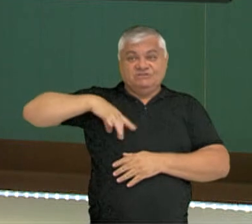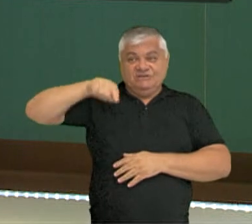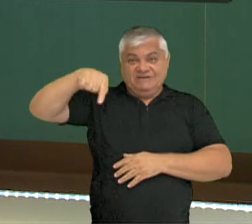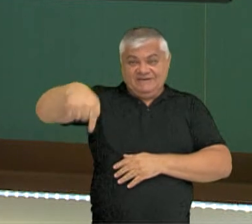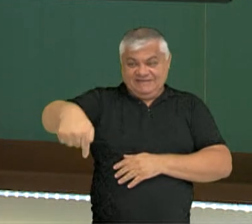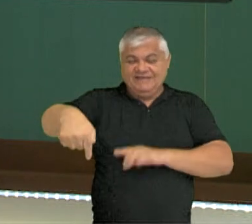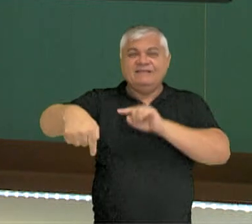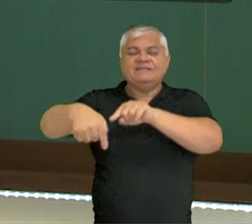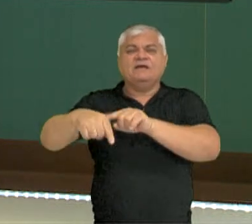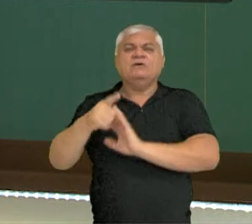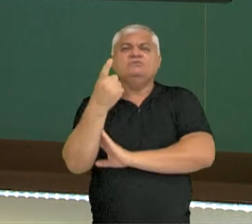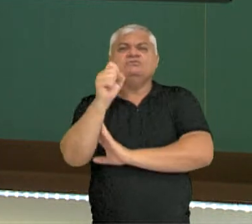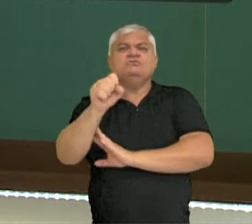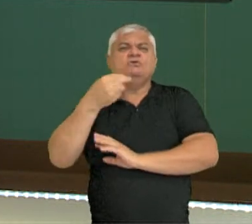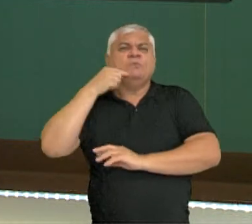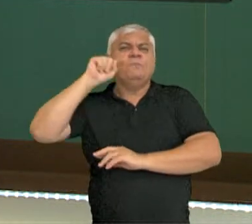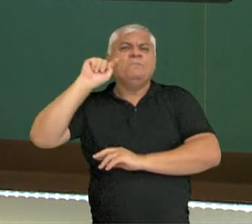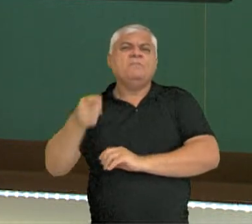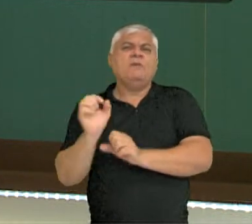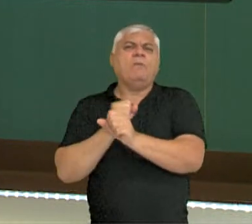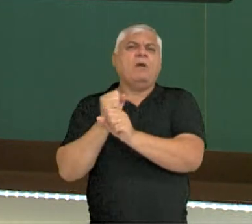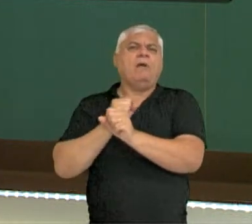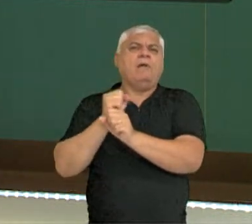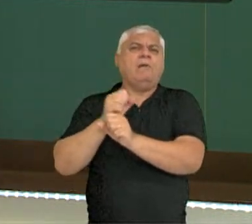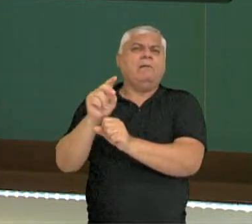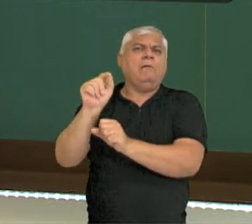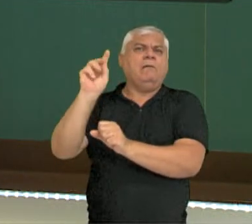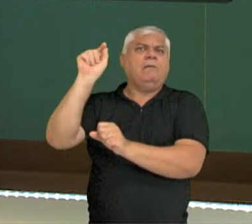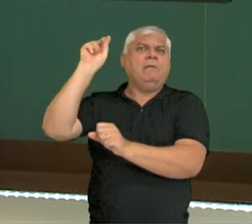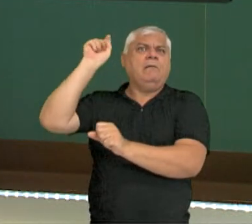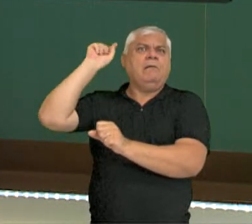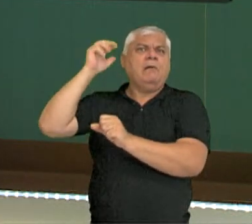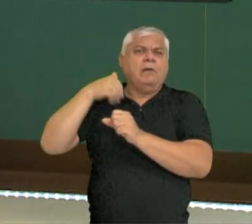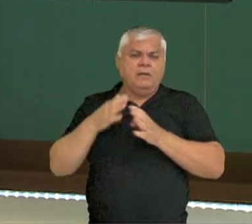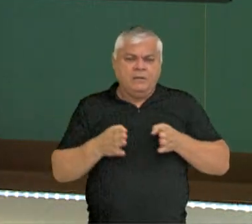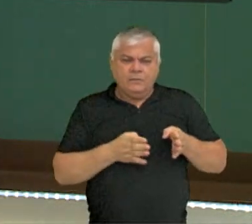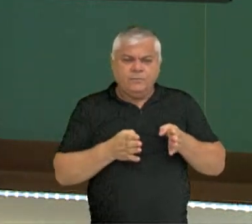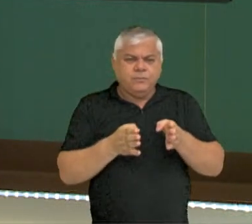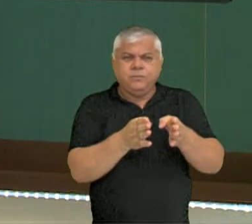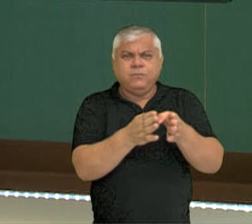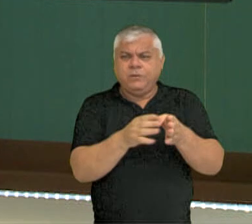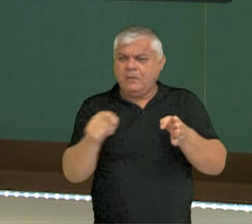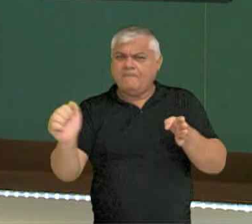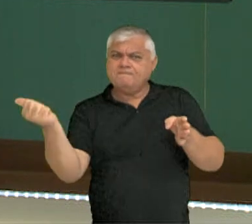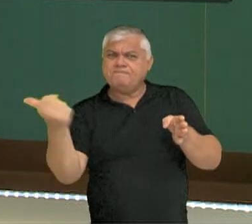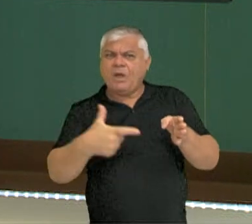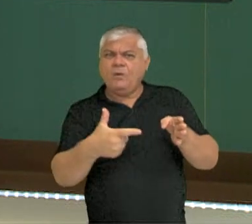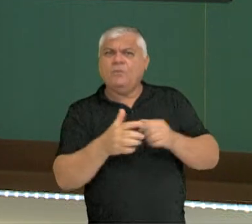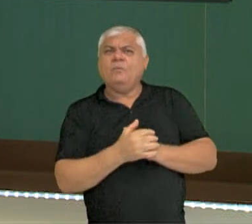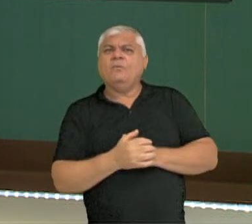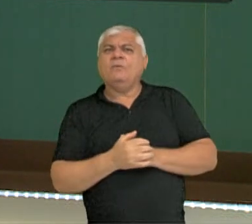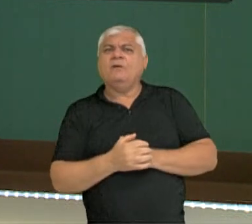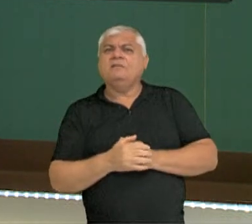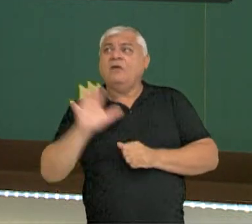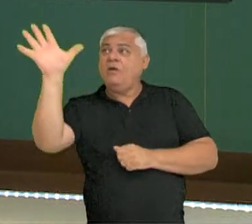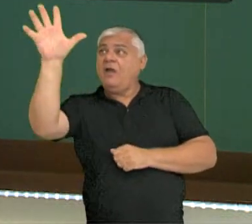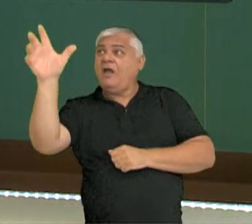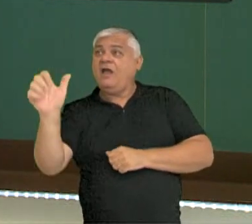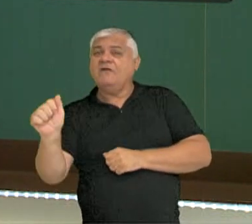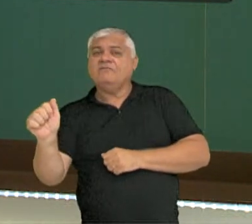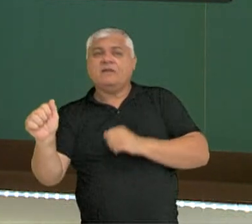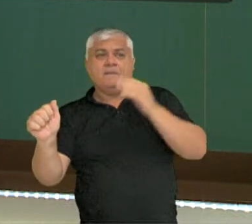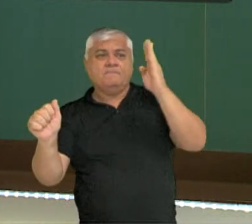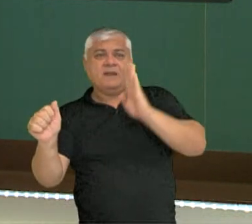anos, mais antiga que a teoria do Estreito de Bering, que está aqui em cima, e a teoria África-Brasil, que é